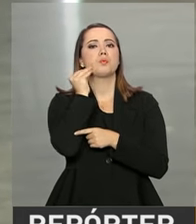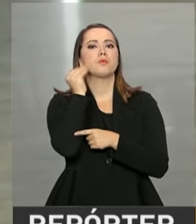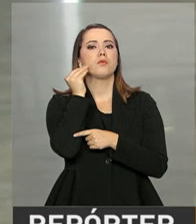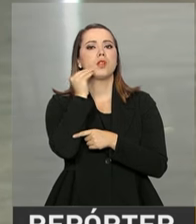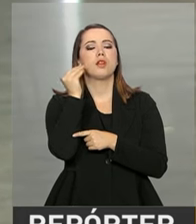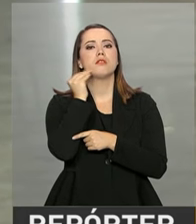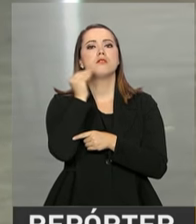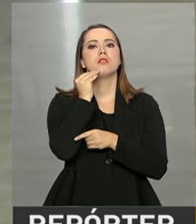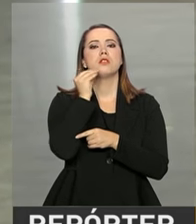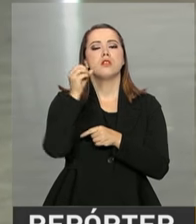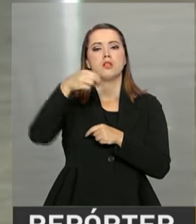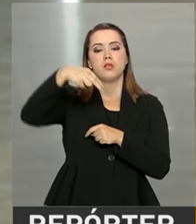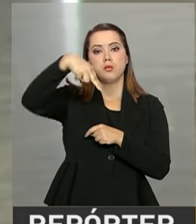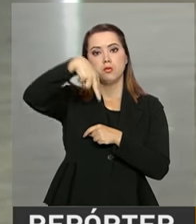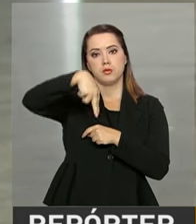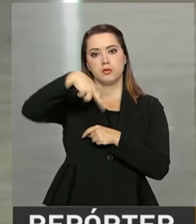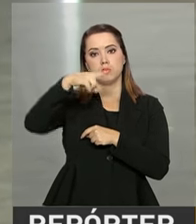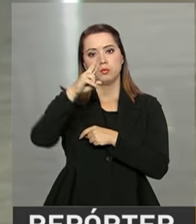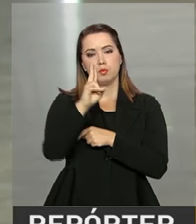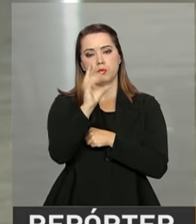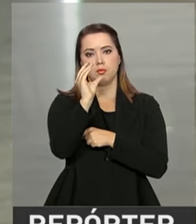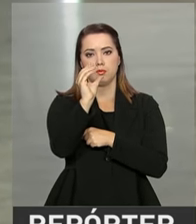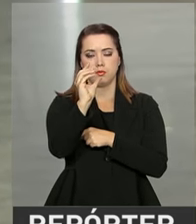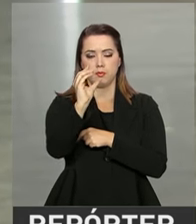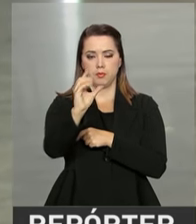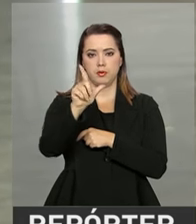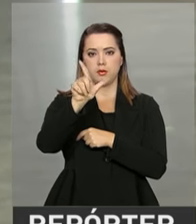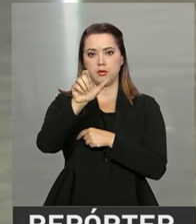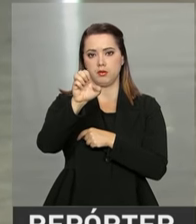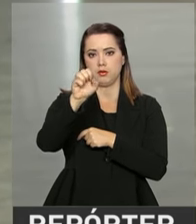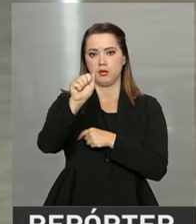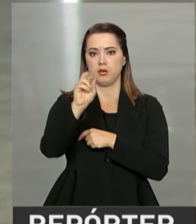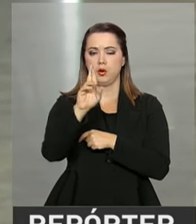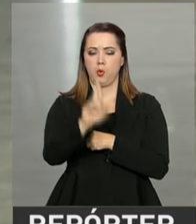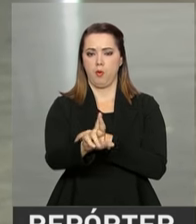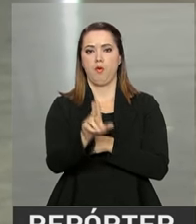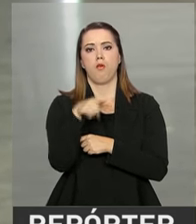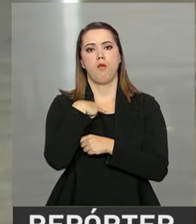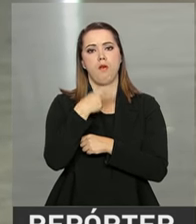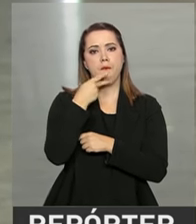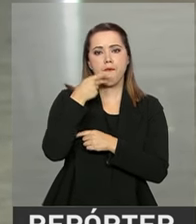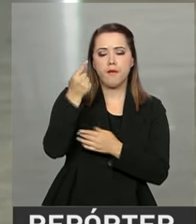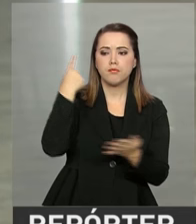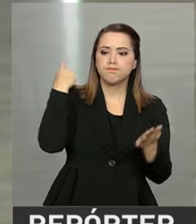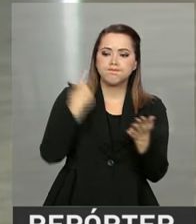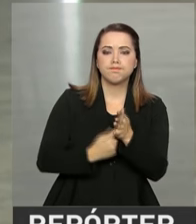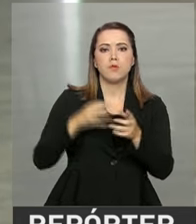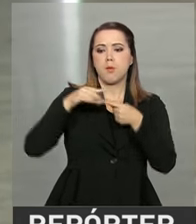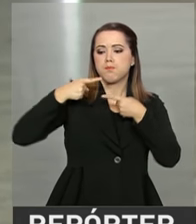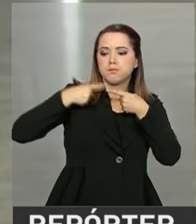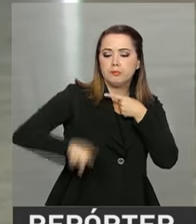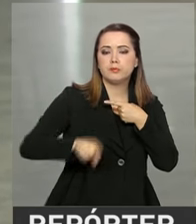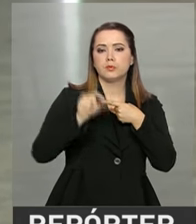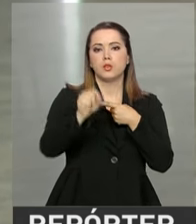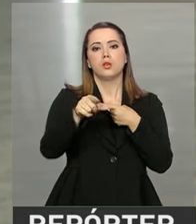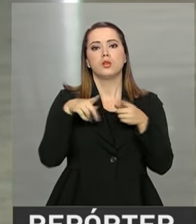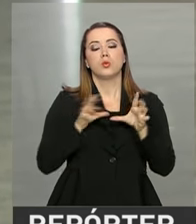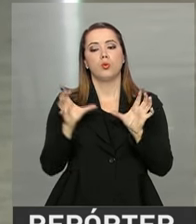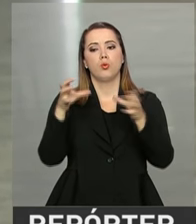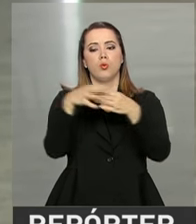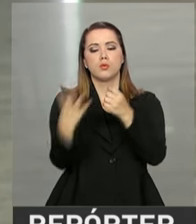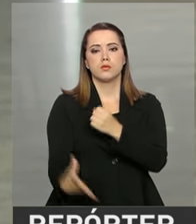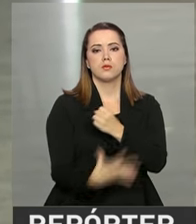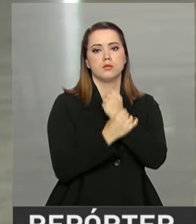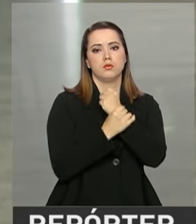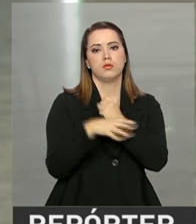nuclear feito pela Coreia do Norte e afirma que reprova atitudes que violem as resoluções do Conselho de